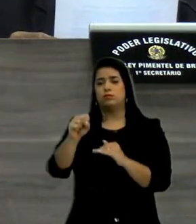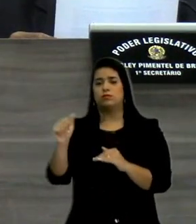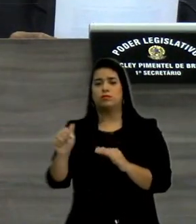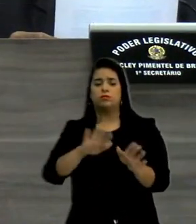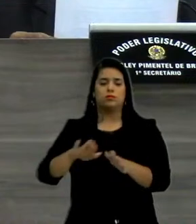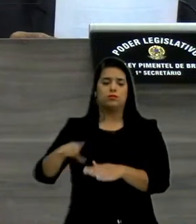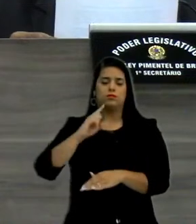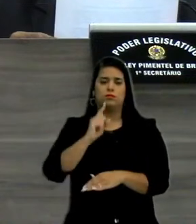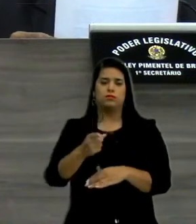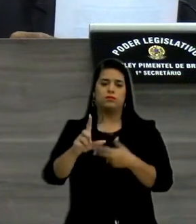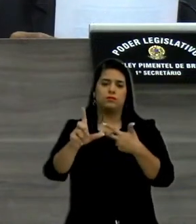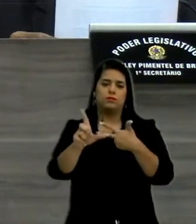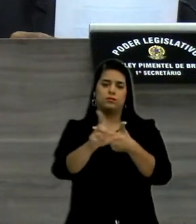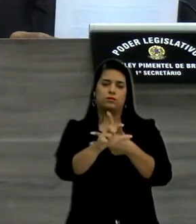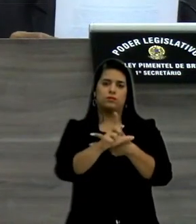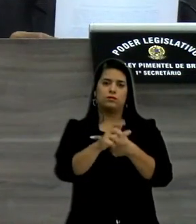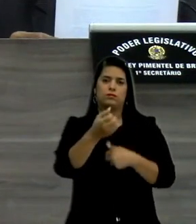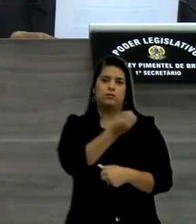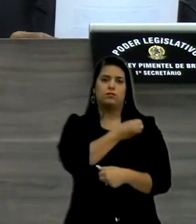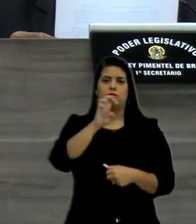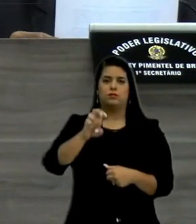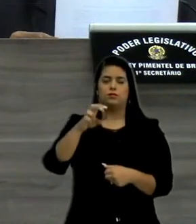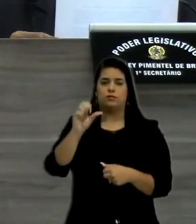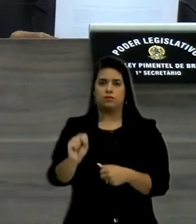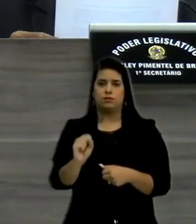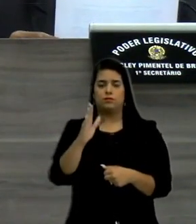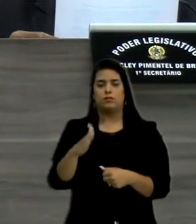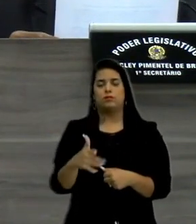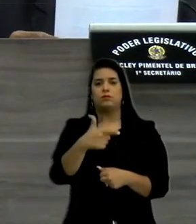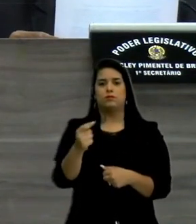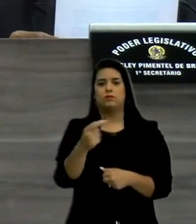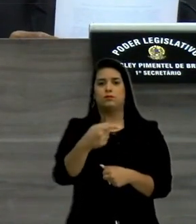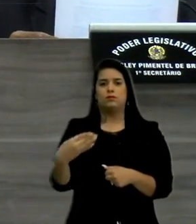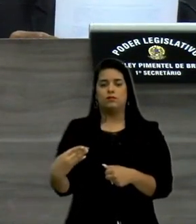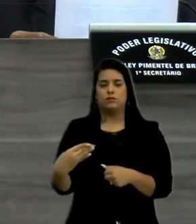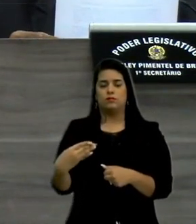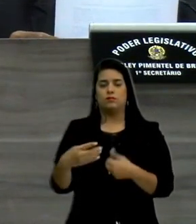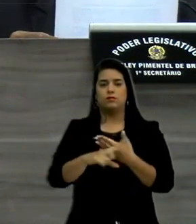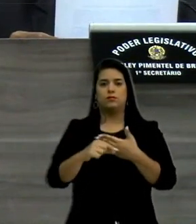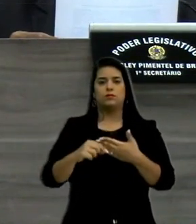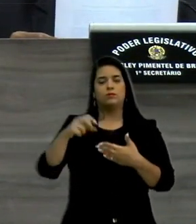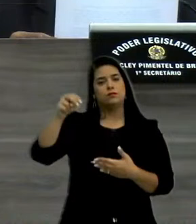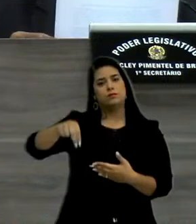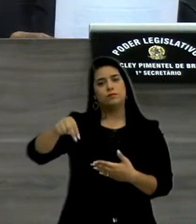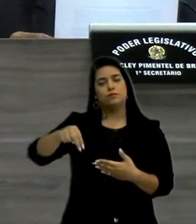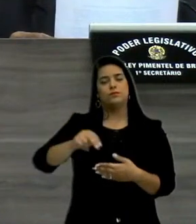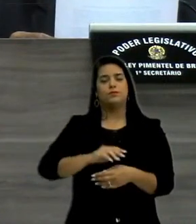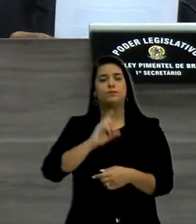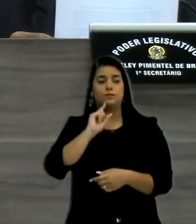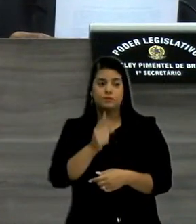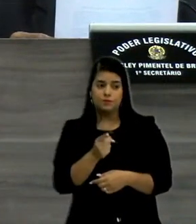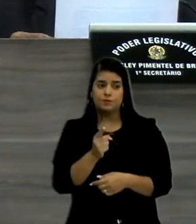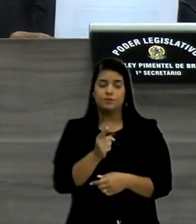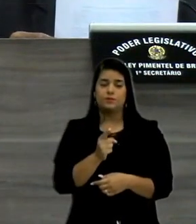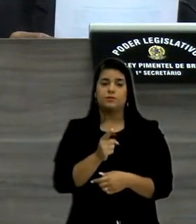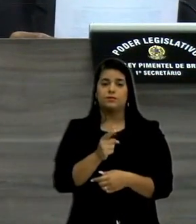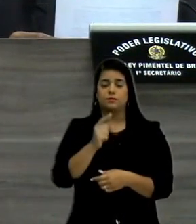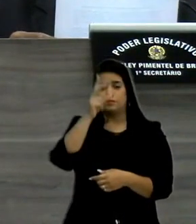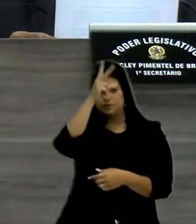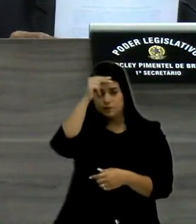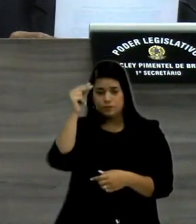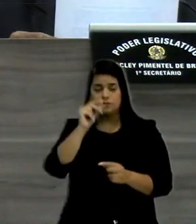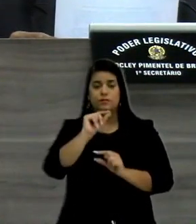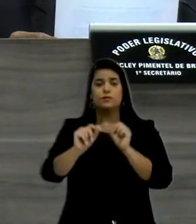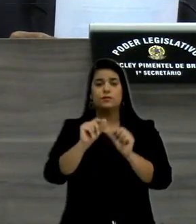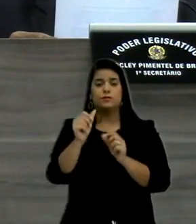Indicação legislativa número 58/2024, de autoria da vereadora Neide do Hospital, Rosneide Lima de Arruda, que indica ao prefeito que,